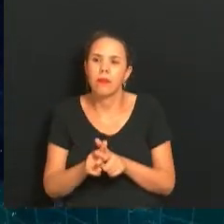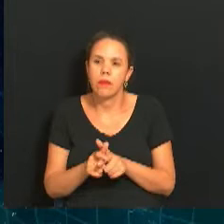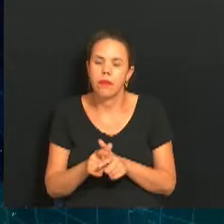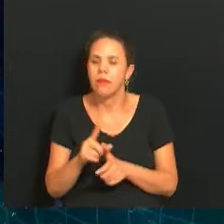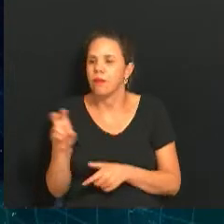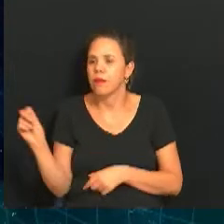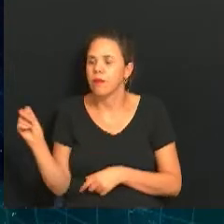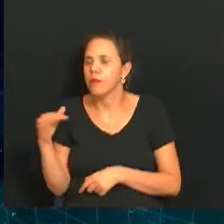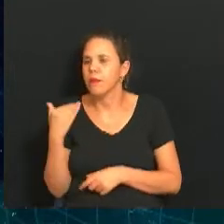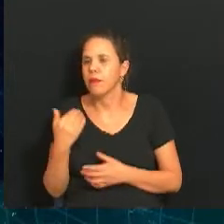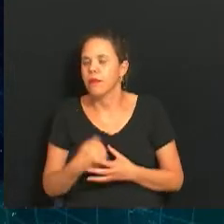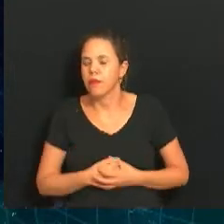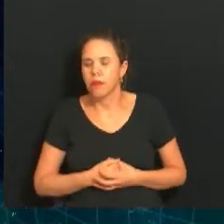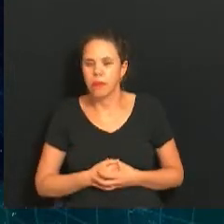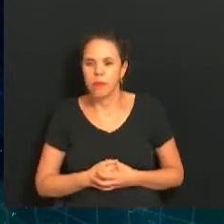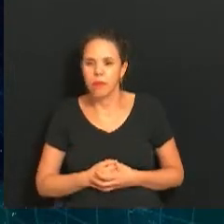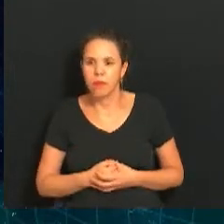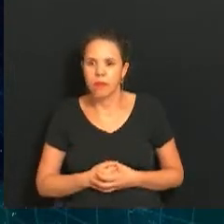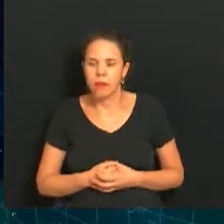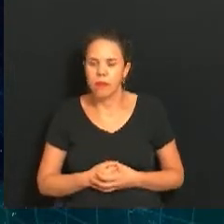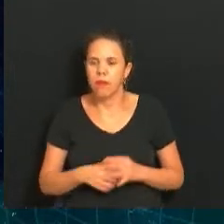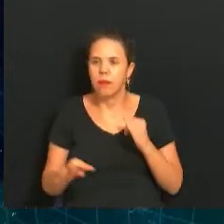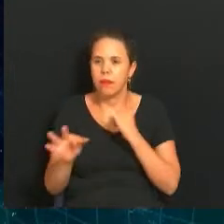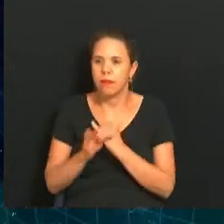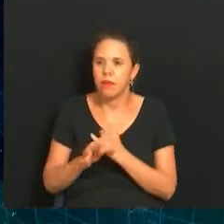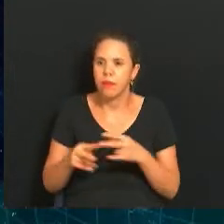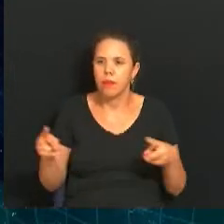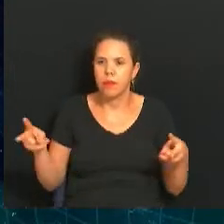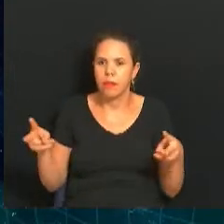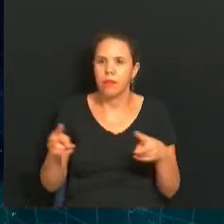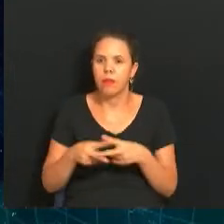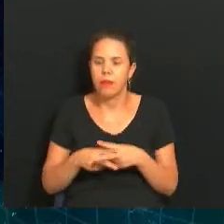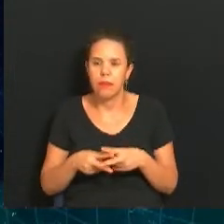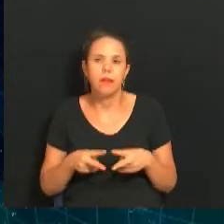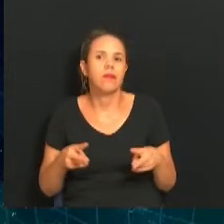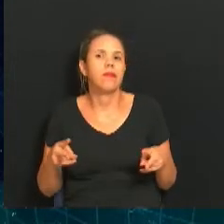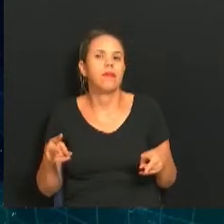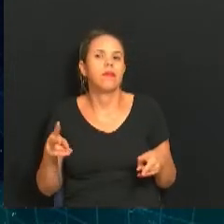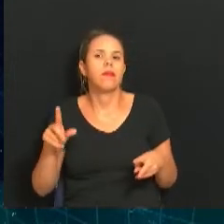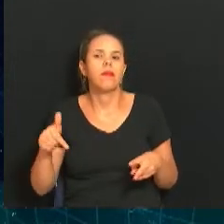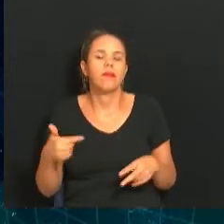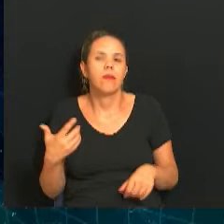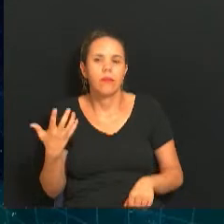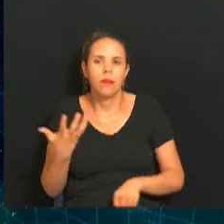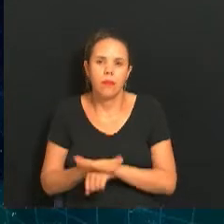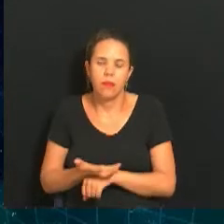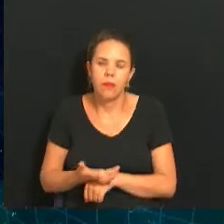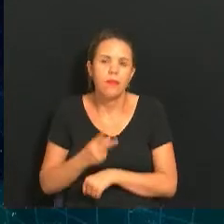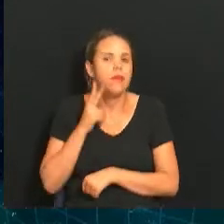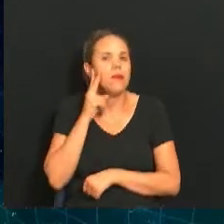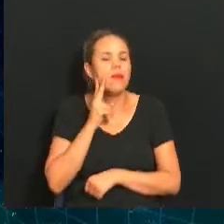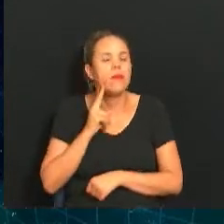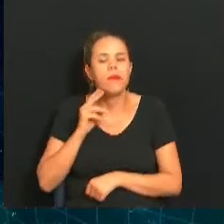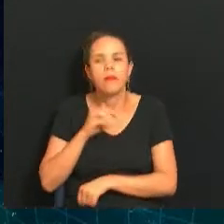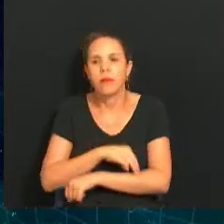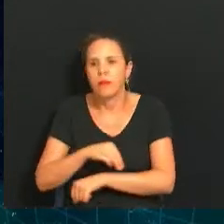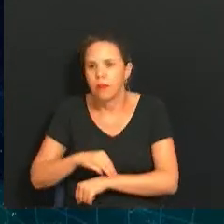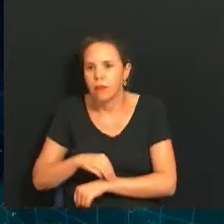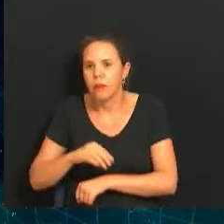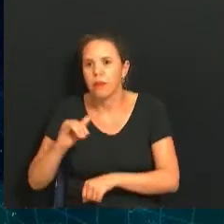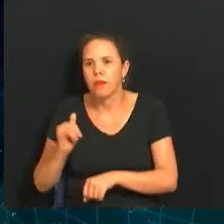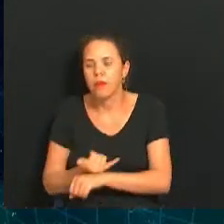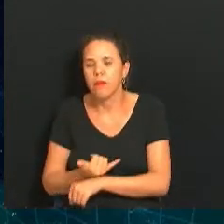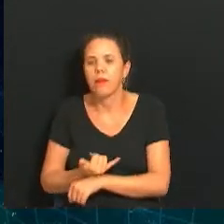500 óbitos devido à Covid. Valinhos, Itatiba, Paulínia, depois aparecem Nova Odessa, Vinhedo,